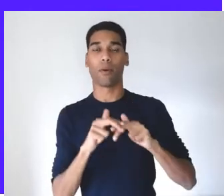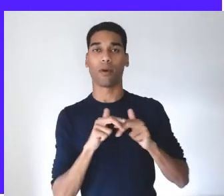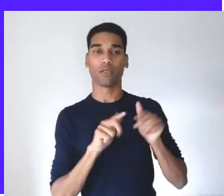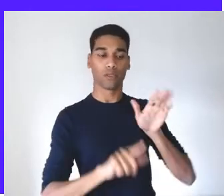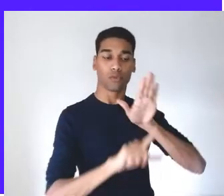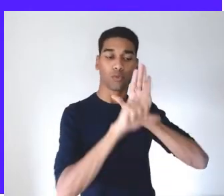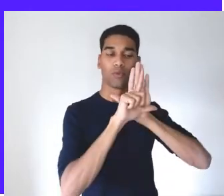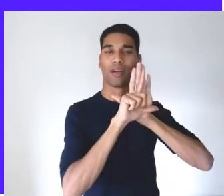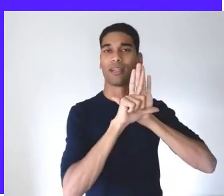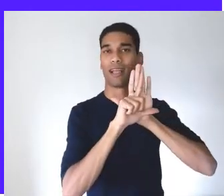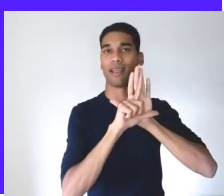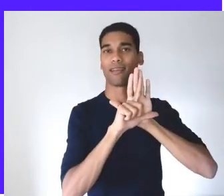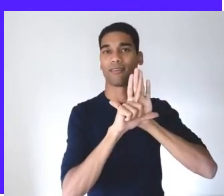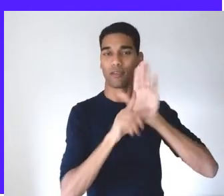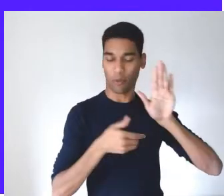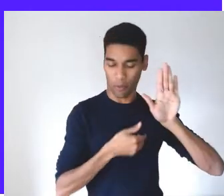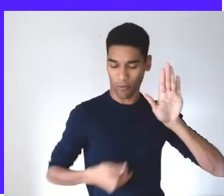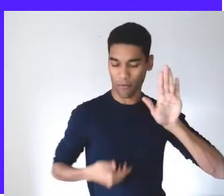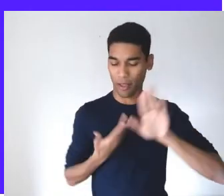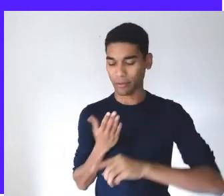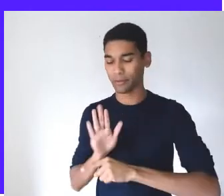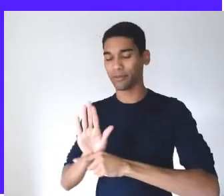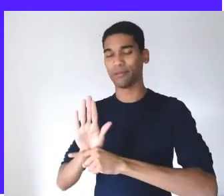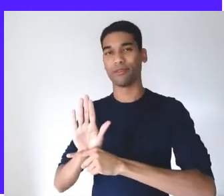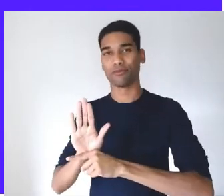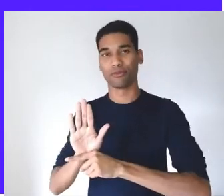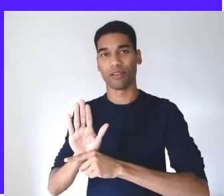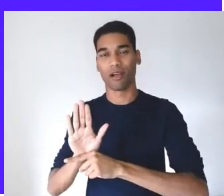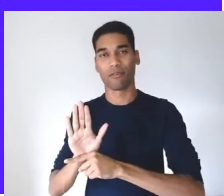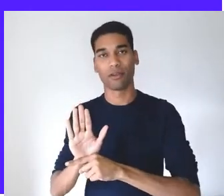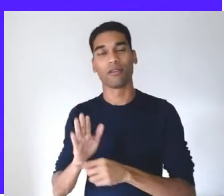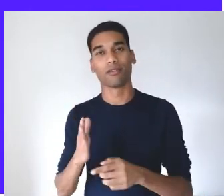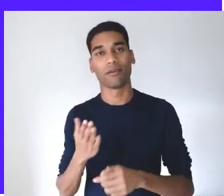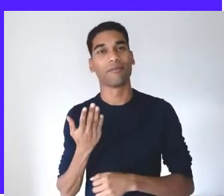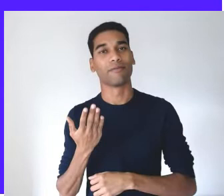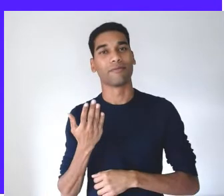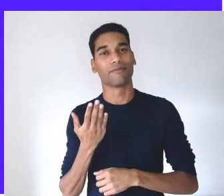enfim. Então, esse é um dos exemplos que eles dão. Mas,